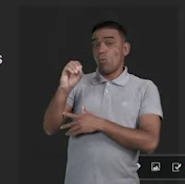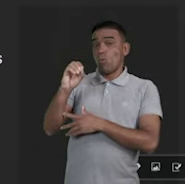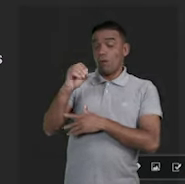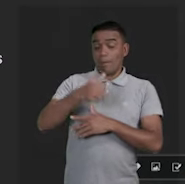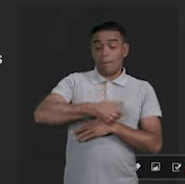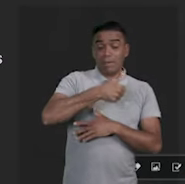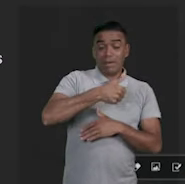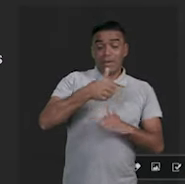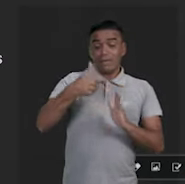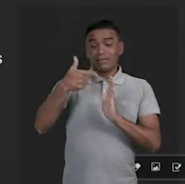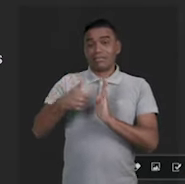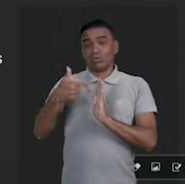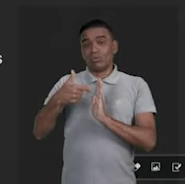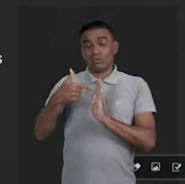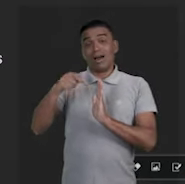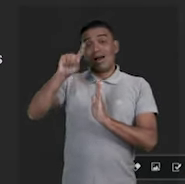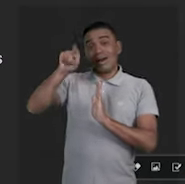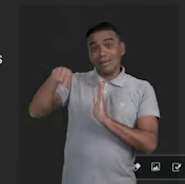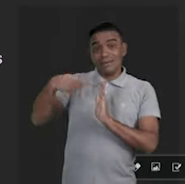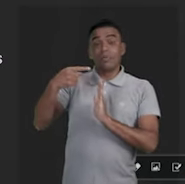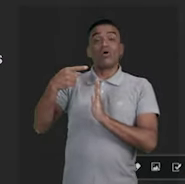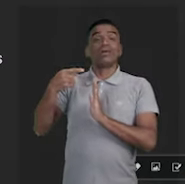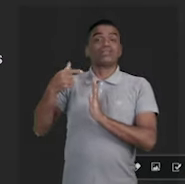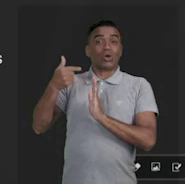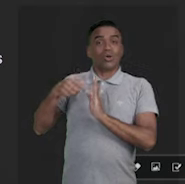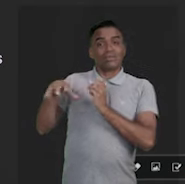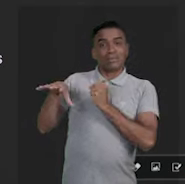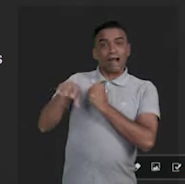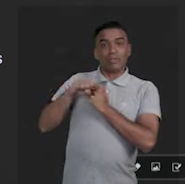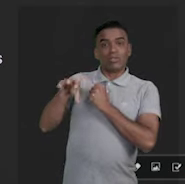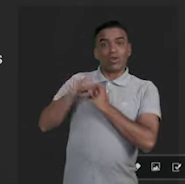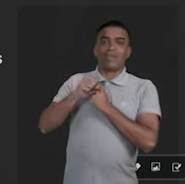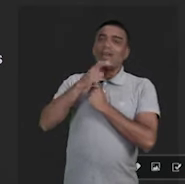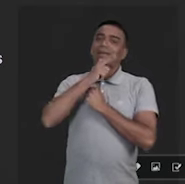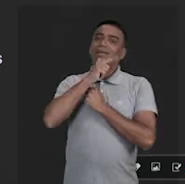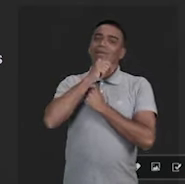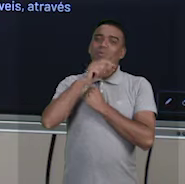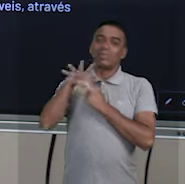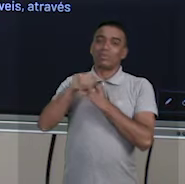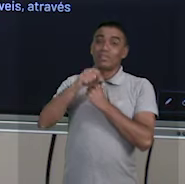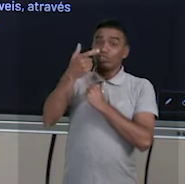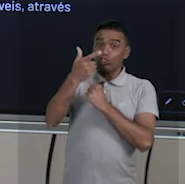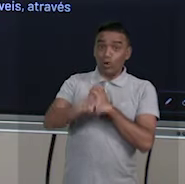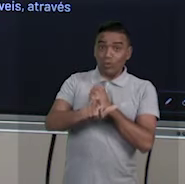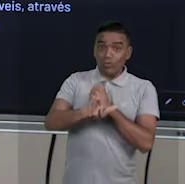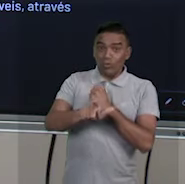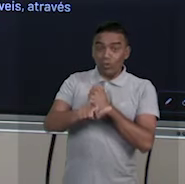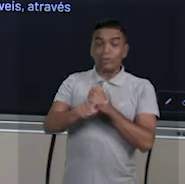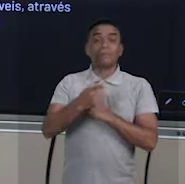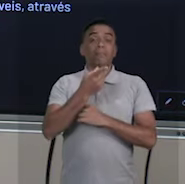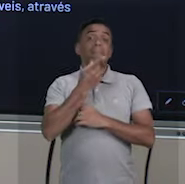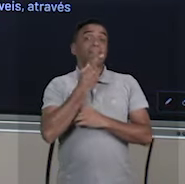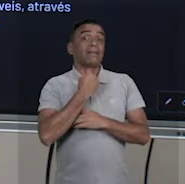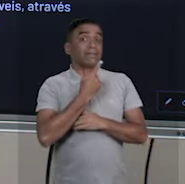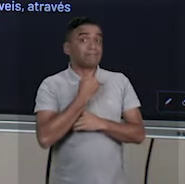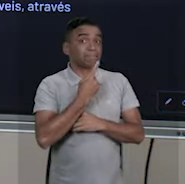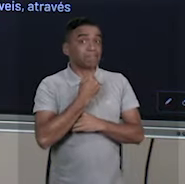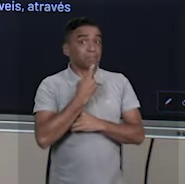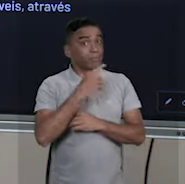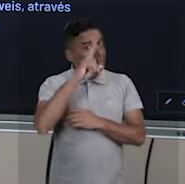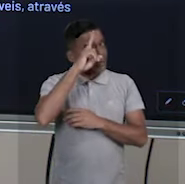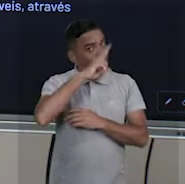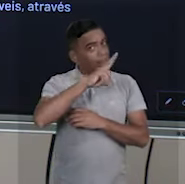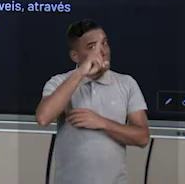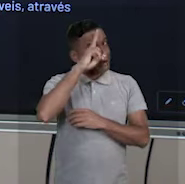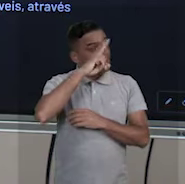de reabsorção. Primeiro, vai reabsorver a água, porque o sangue, né? Lembrando, gente,